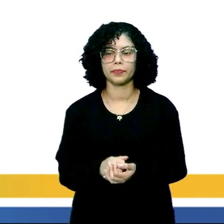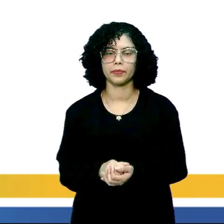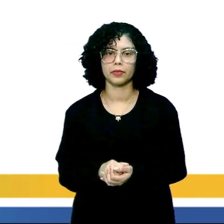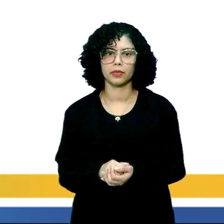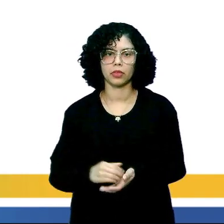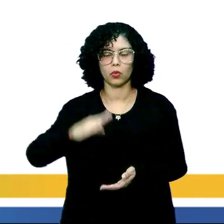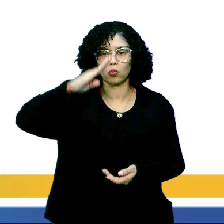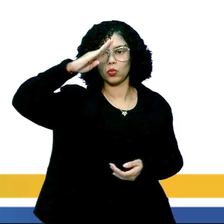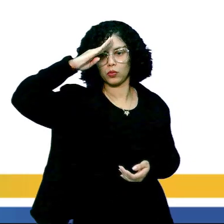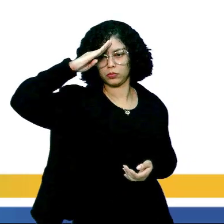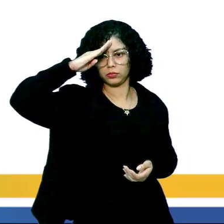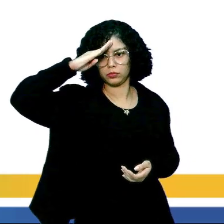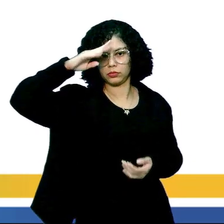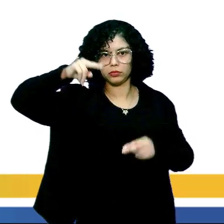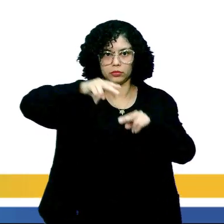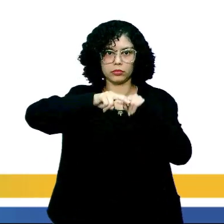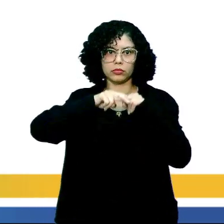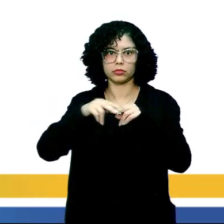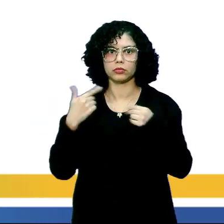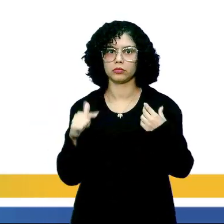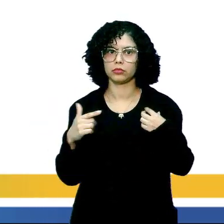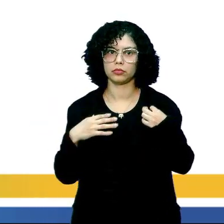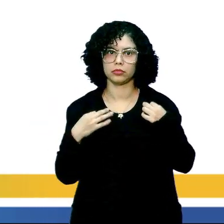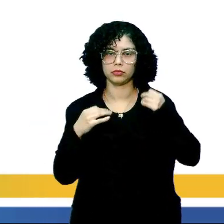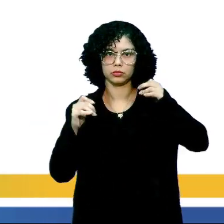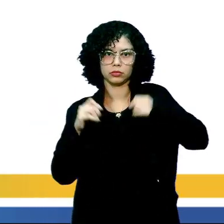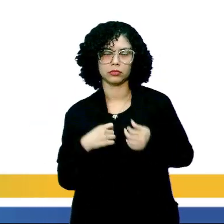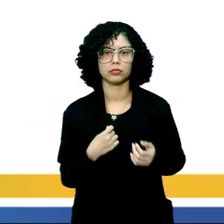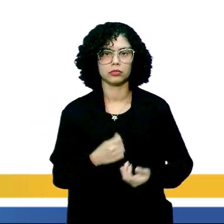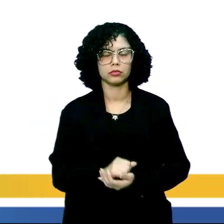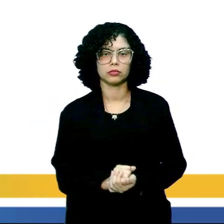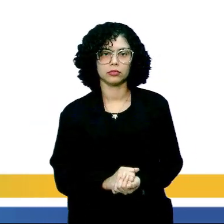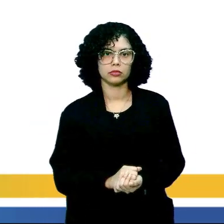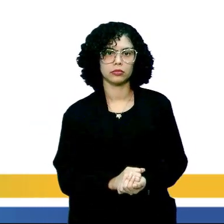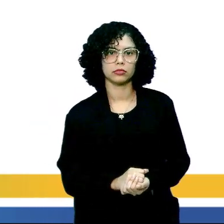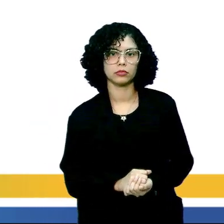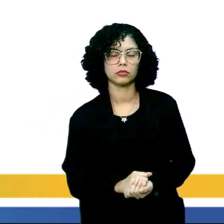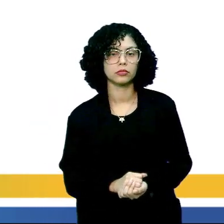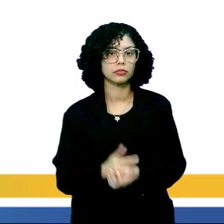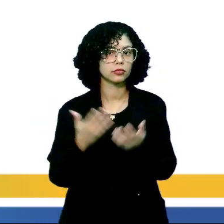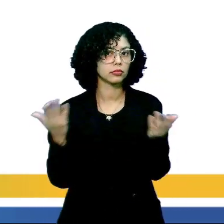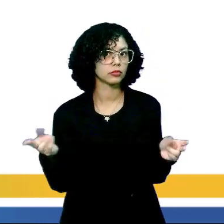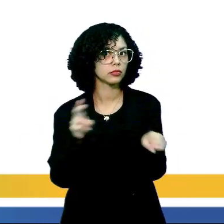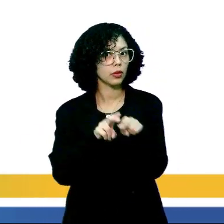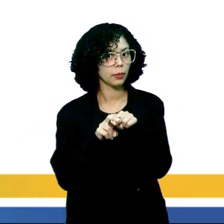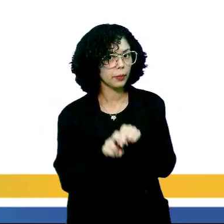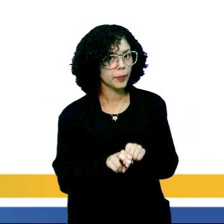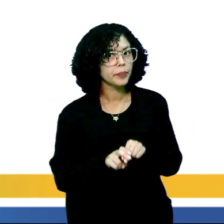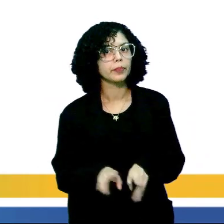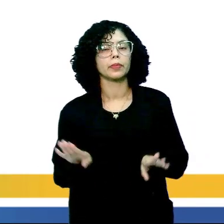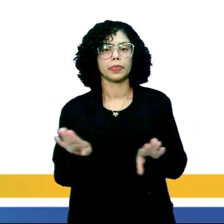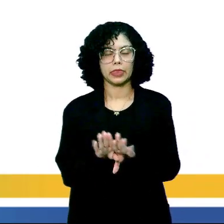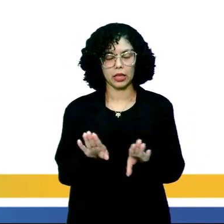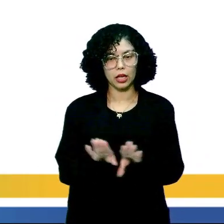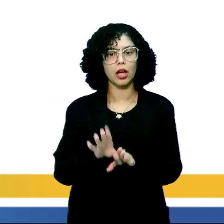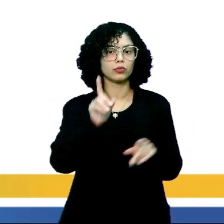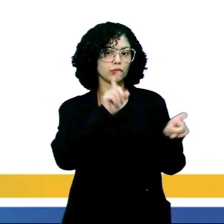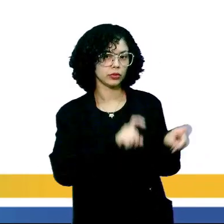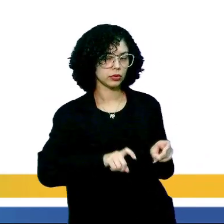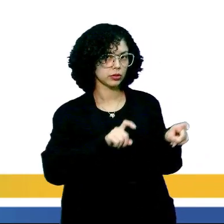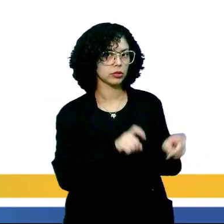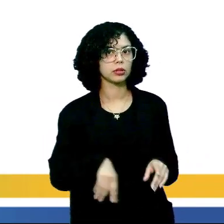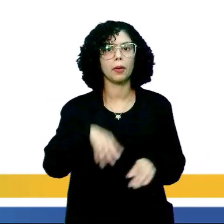era um soldado. Por isso ele não tinha cabelo e barba longa, né, minha gente? Bom, então, por serem mineradores,